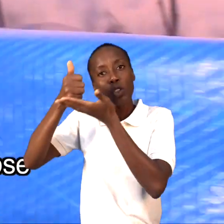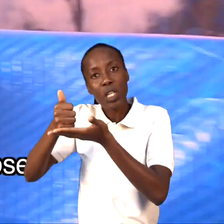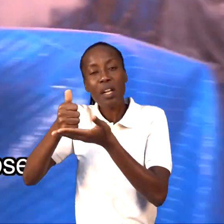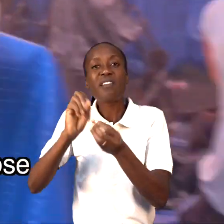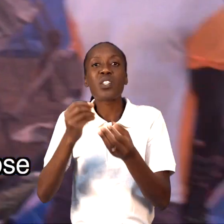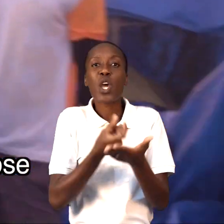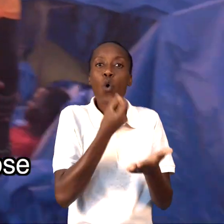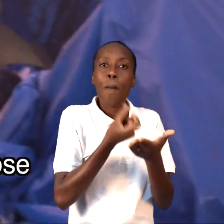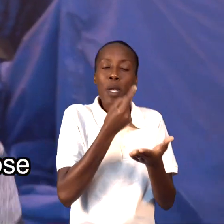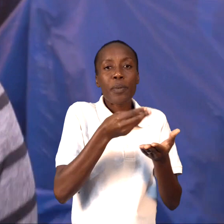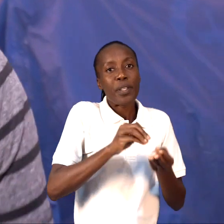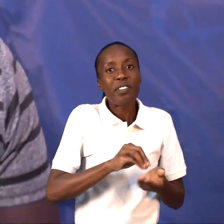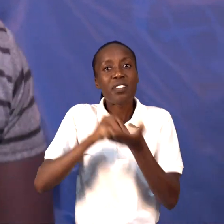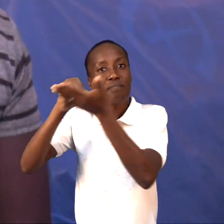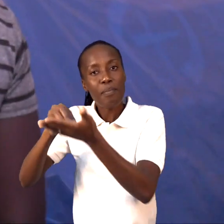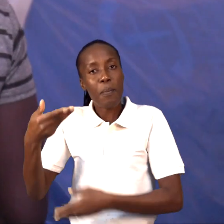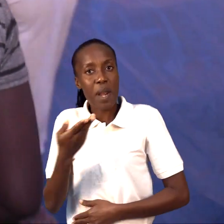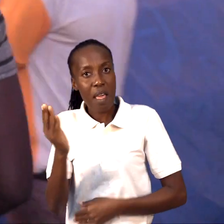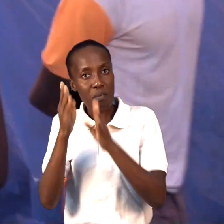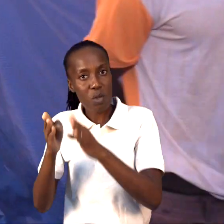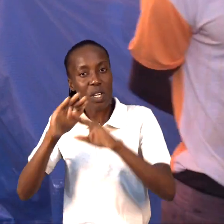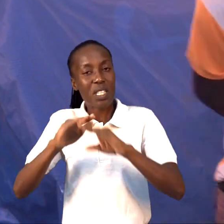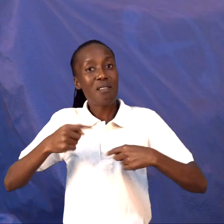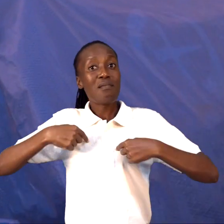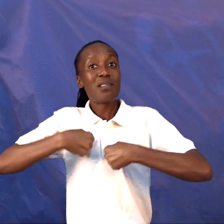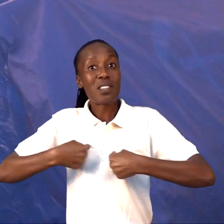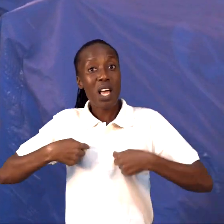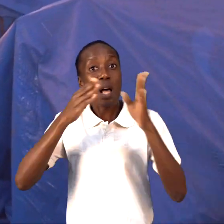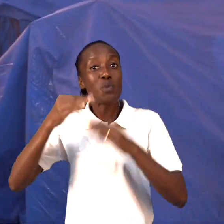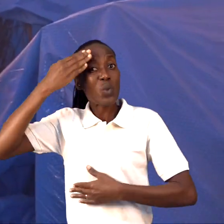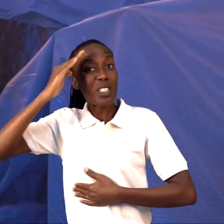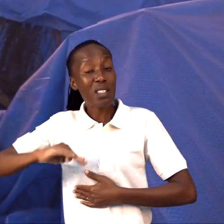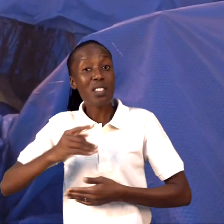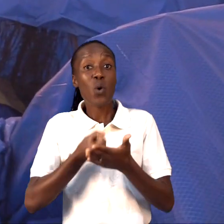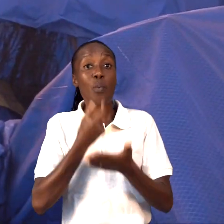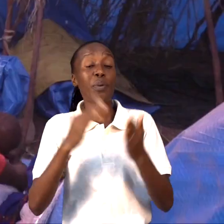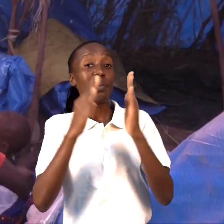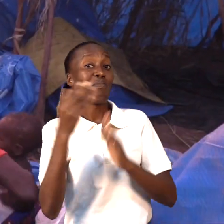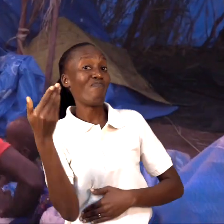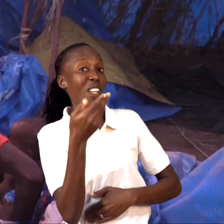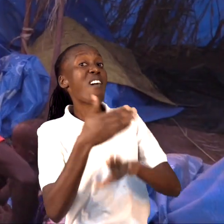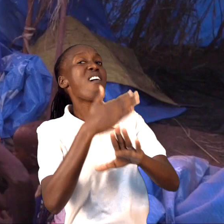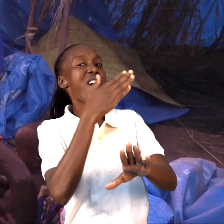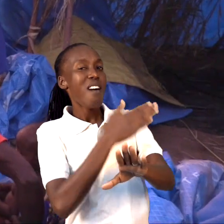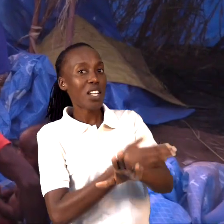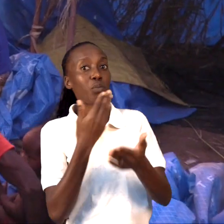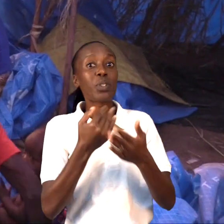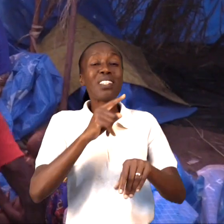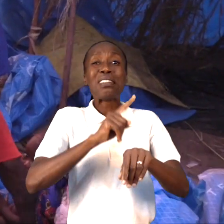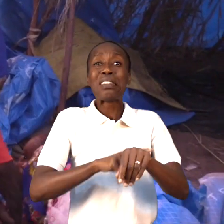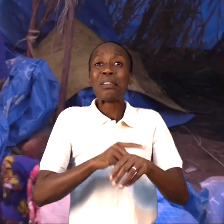os medicamentos, porque sabe como as pessoas estão sofridas. A pessoa esqueceu até os seus medicamentos na sua